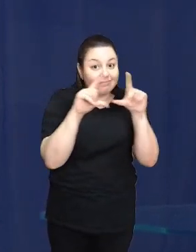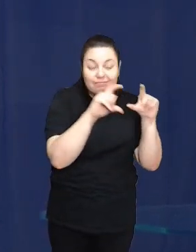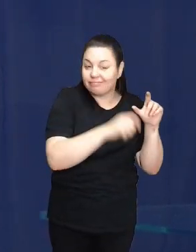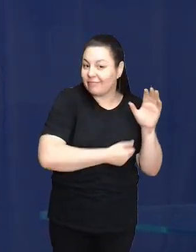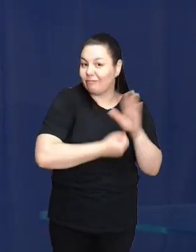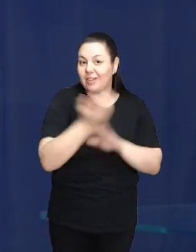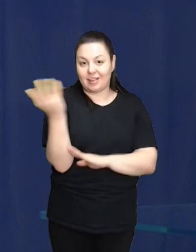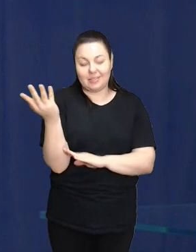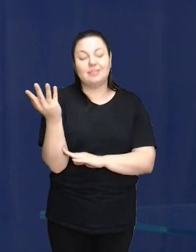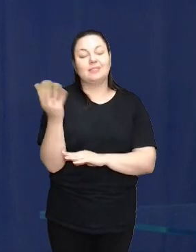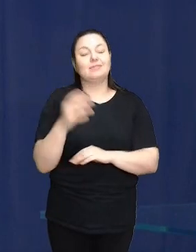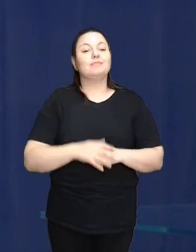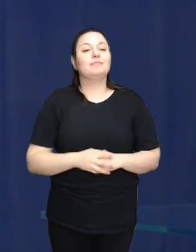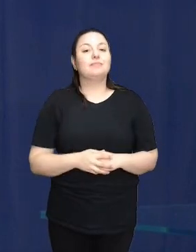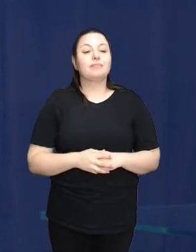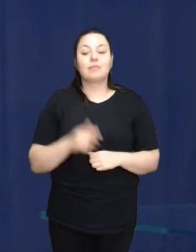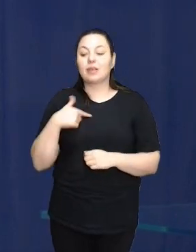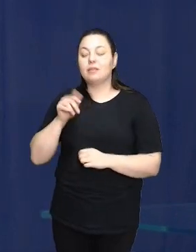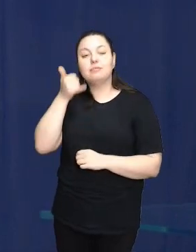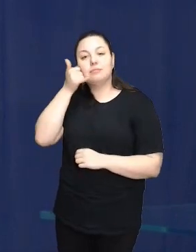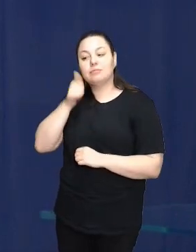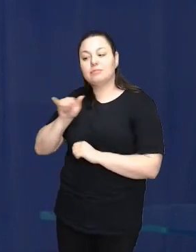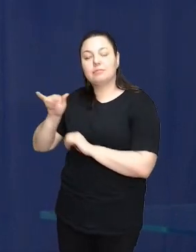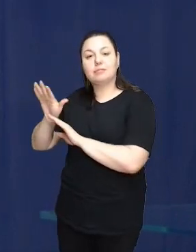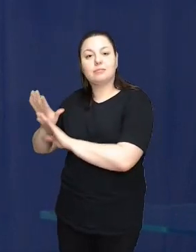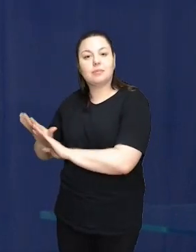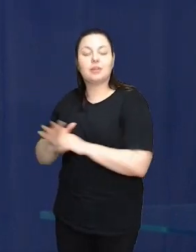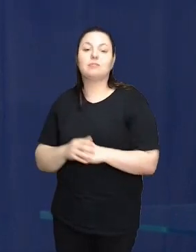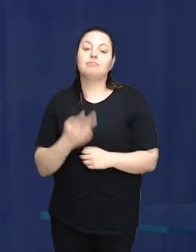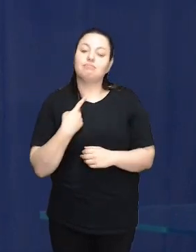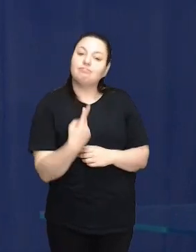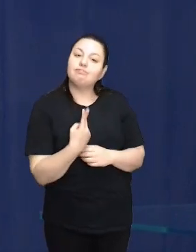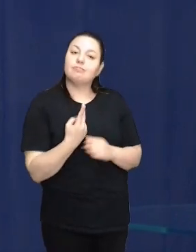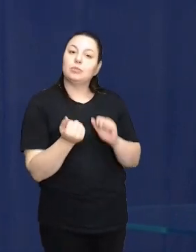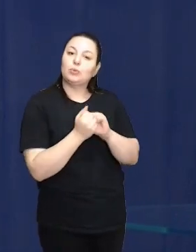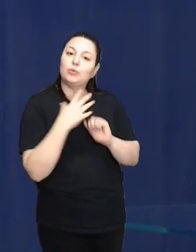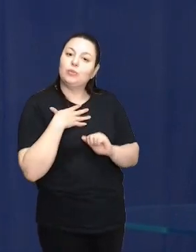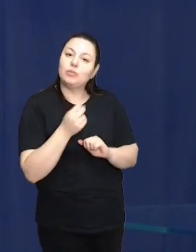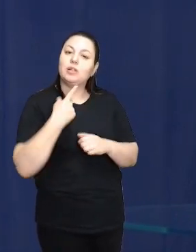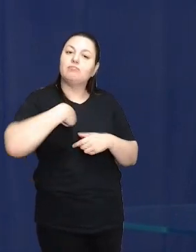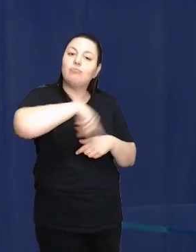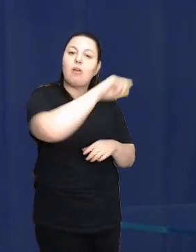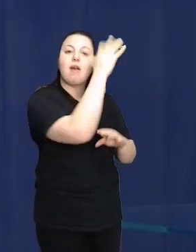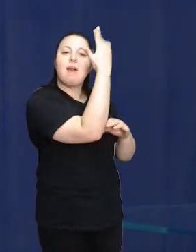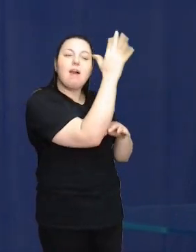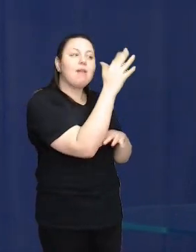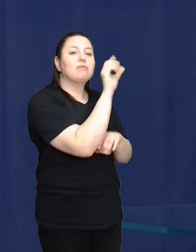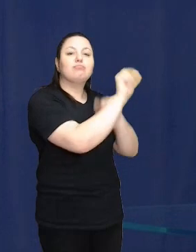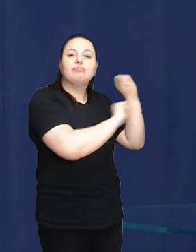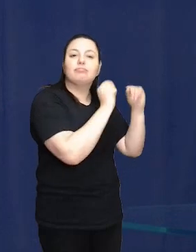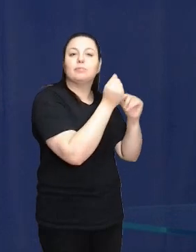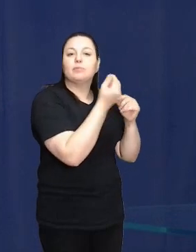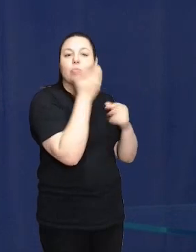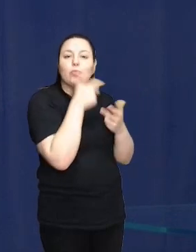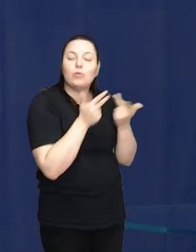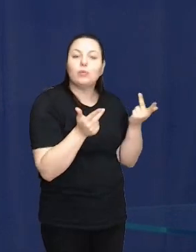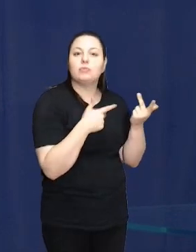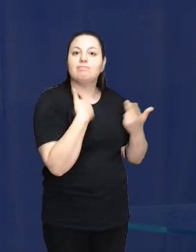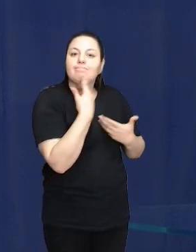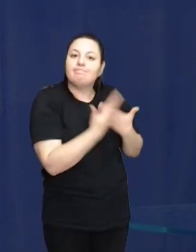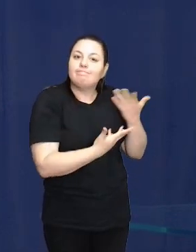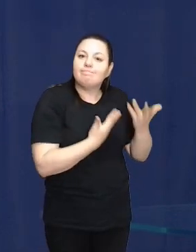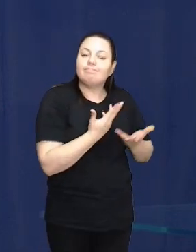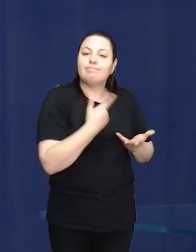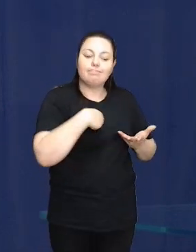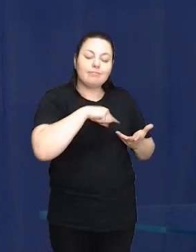gente foi pegar uma pitanga no pé, depois foi andar, aí foi recolher umas plantinhas e tal. E foi um estado de presença tão